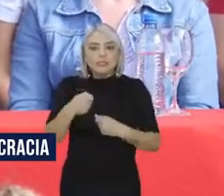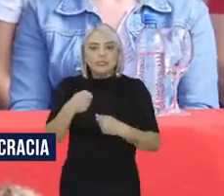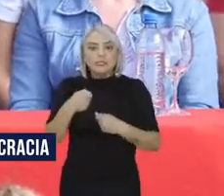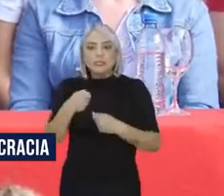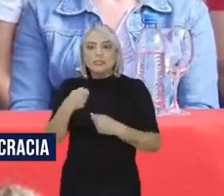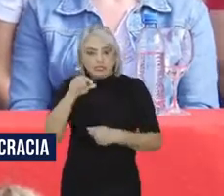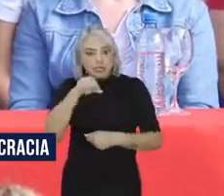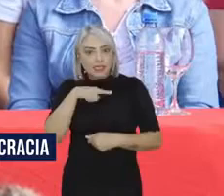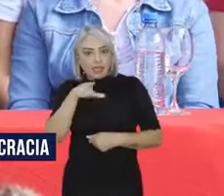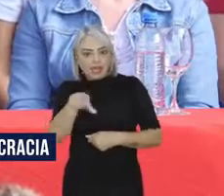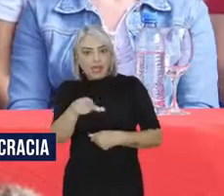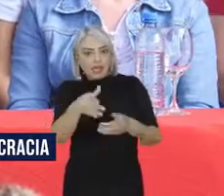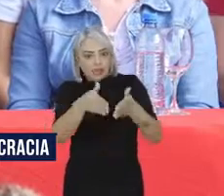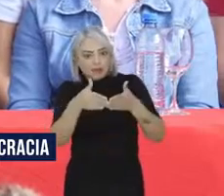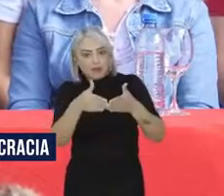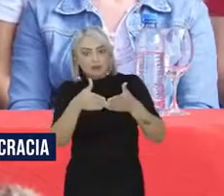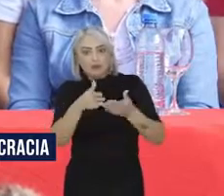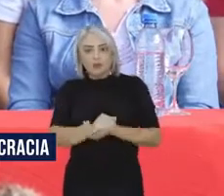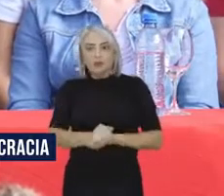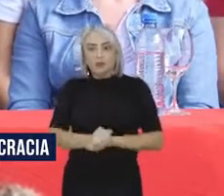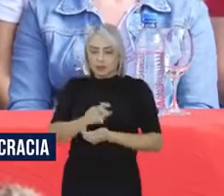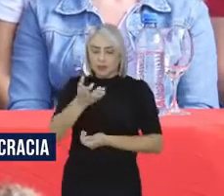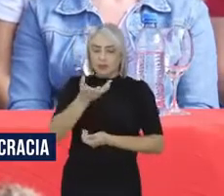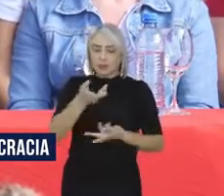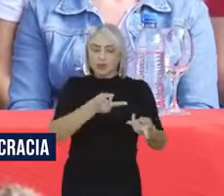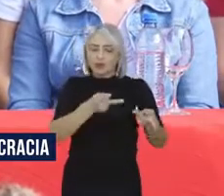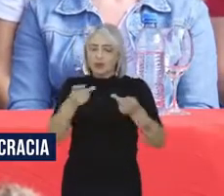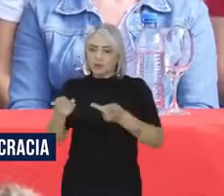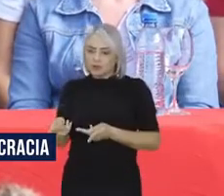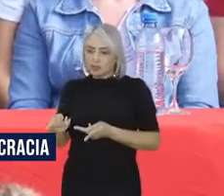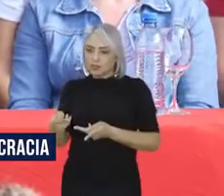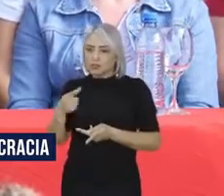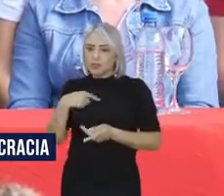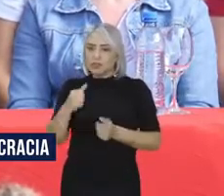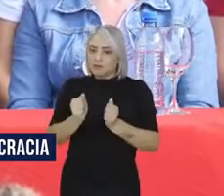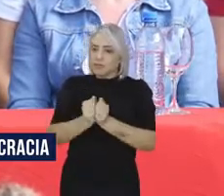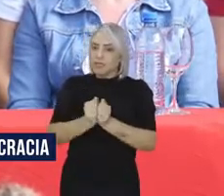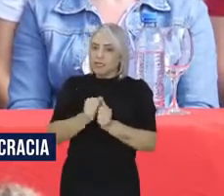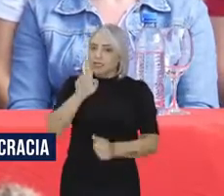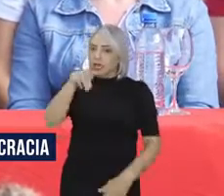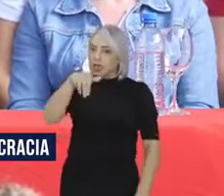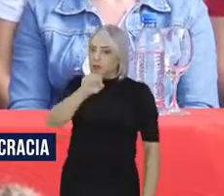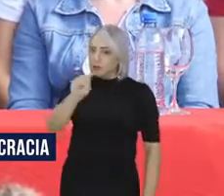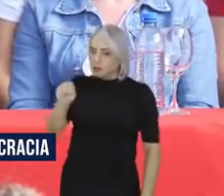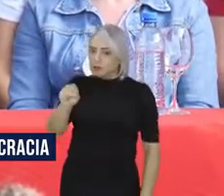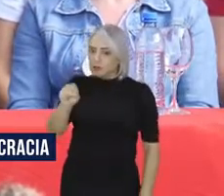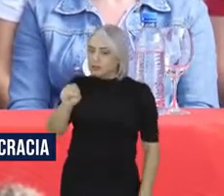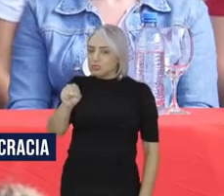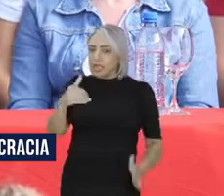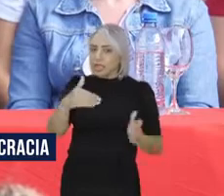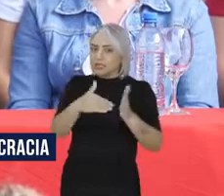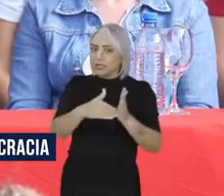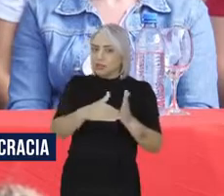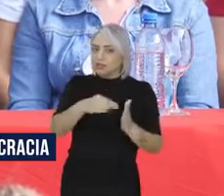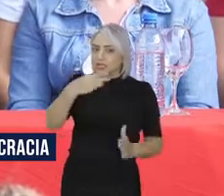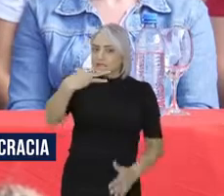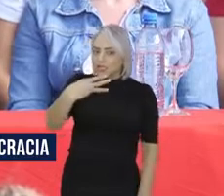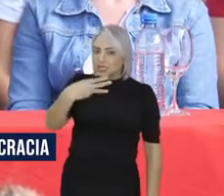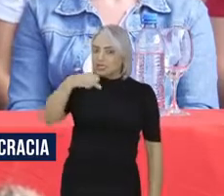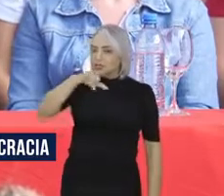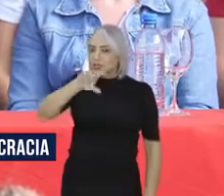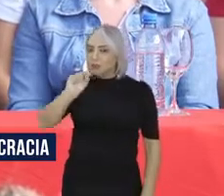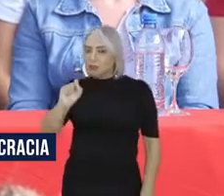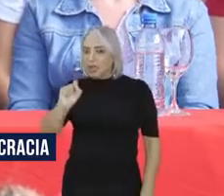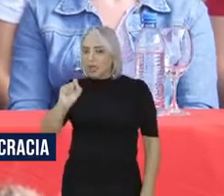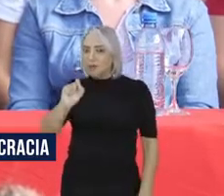um convite para vocês colarem aqui na Unas. A gente vai estar até o dia 3 de maio tirando o título de todo mundo.